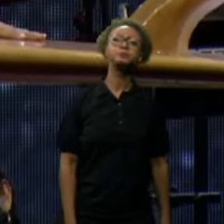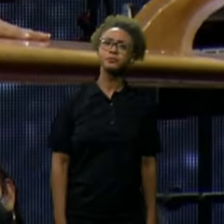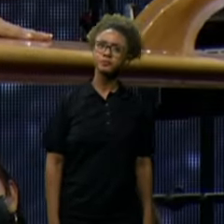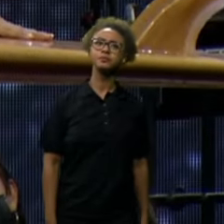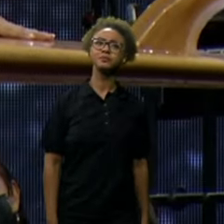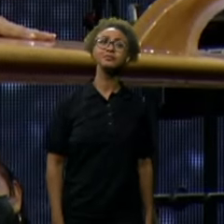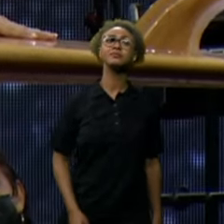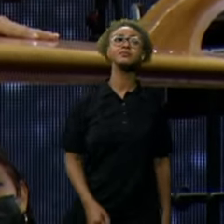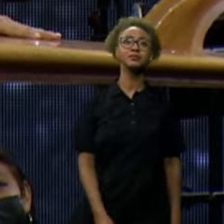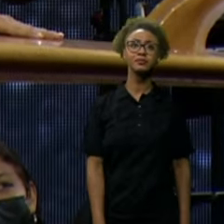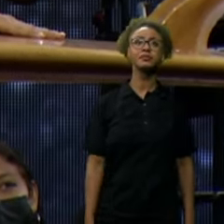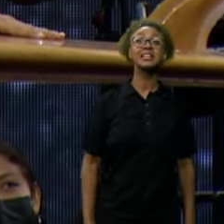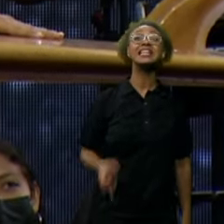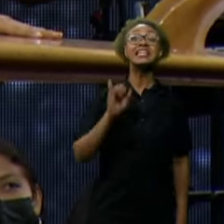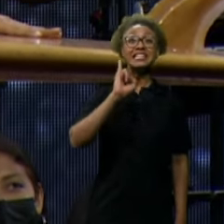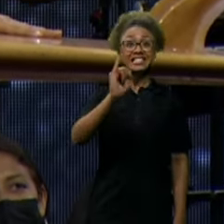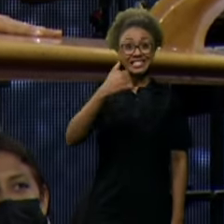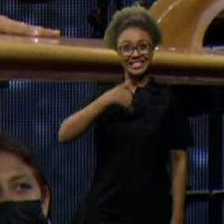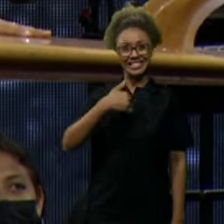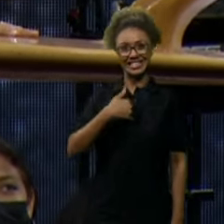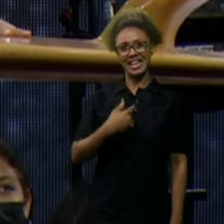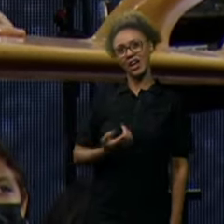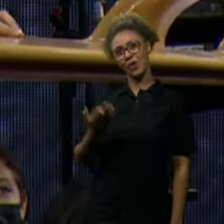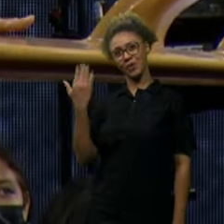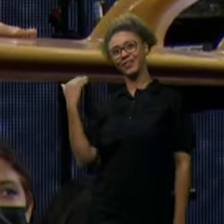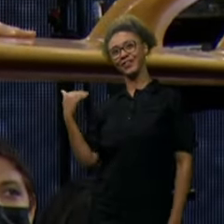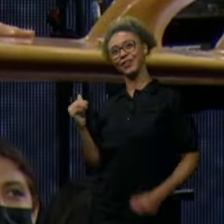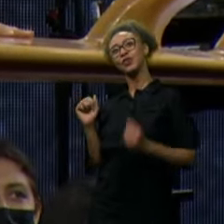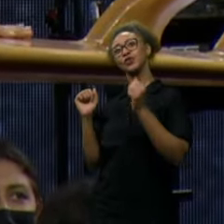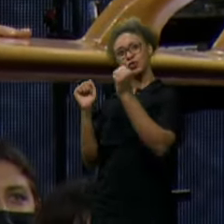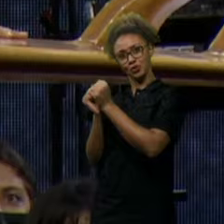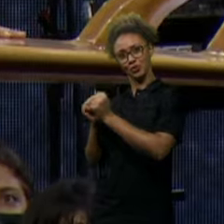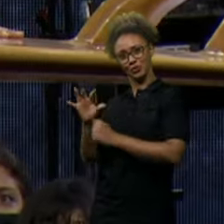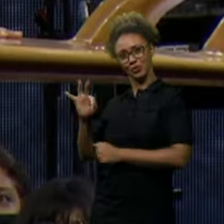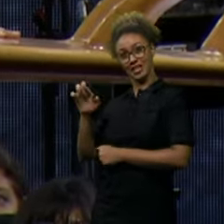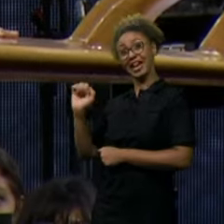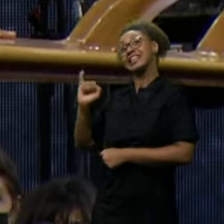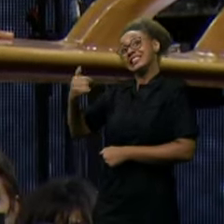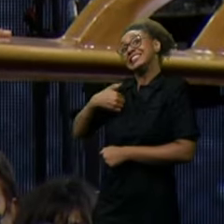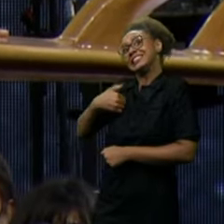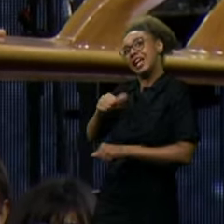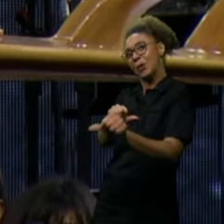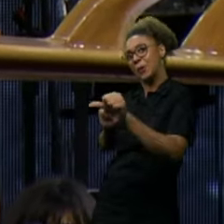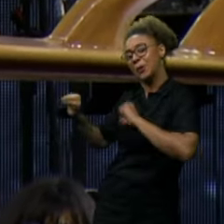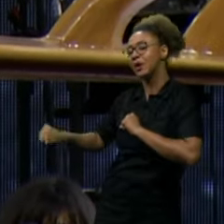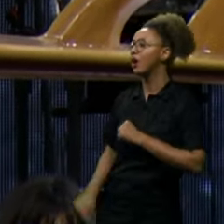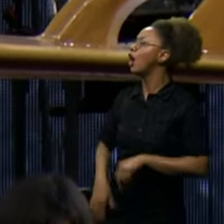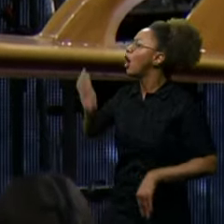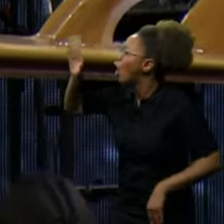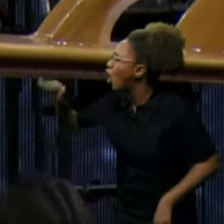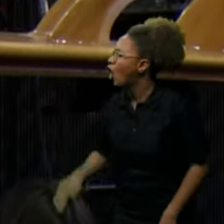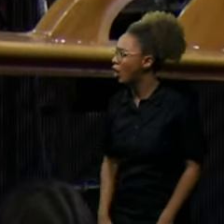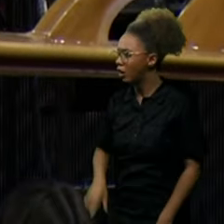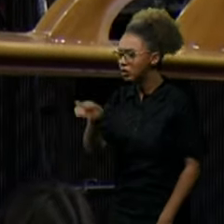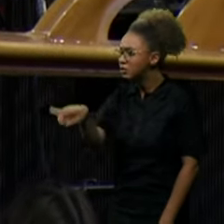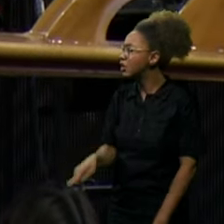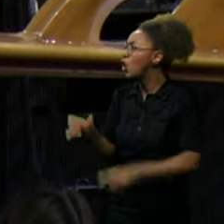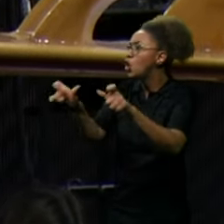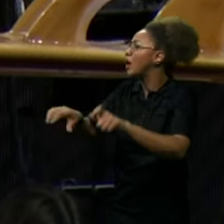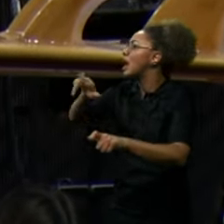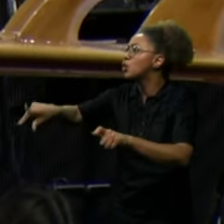E se eu tivesse lá eu ia dizer eu ia dizer esperar essa lugar não